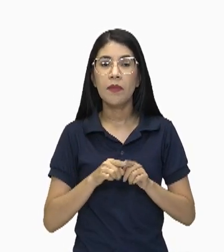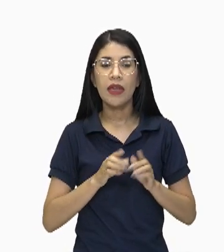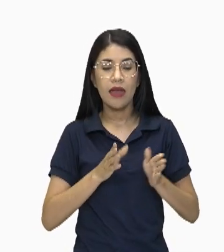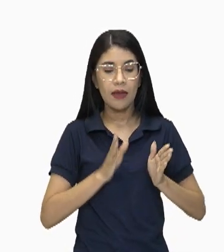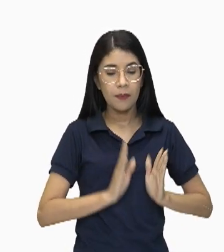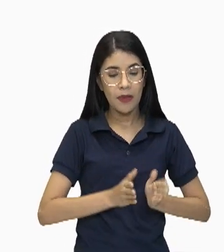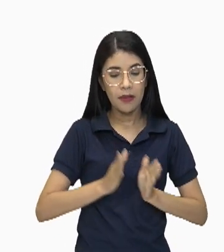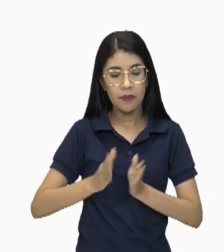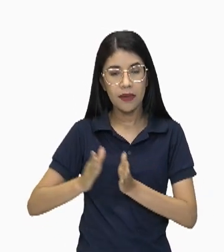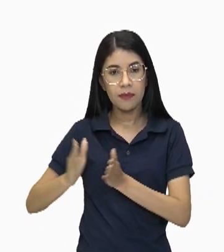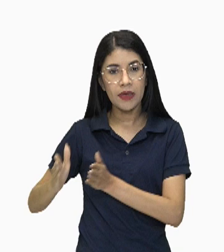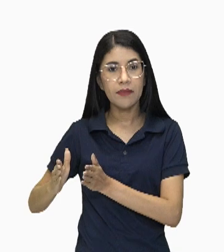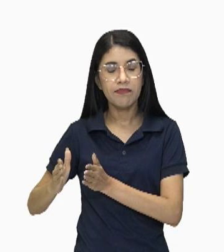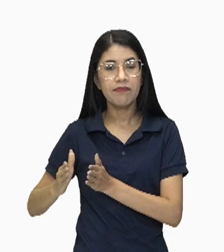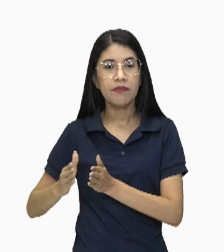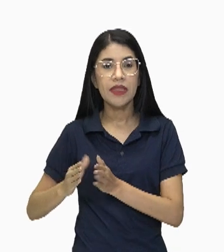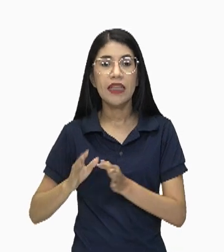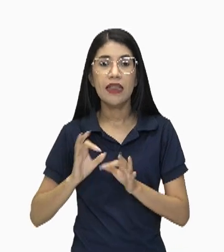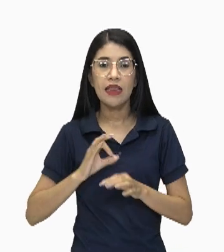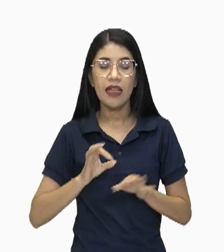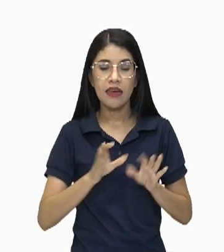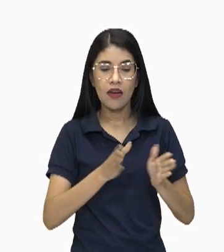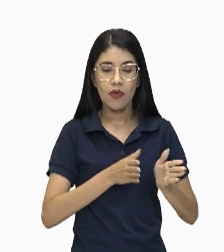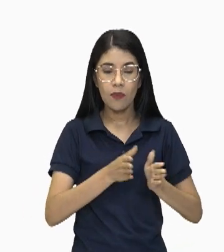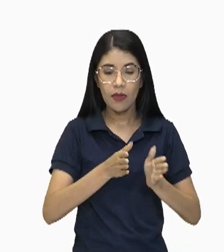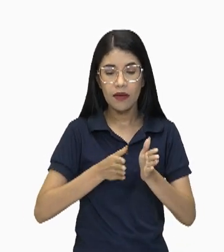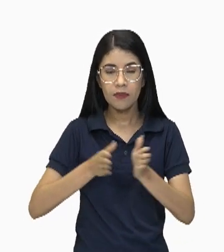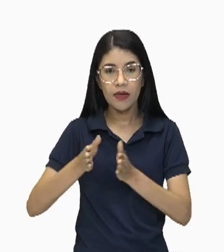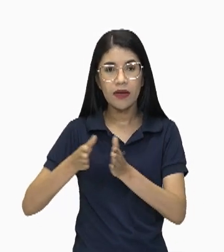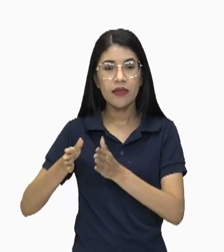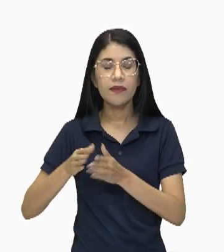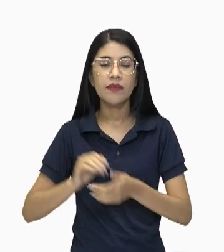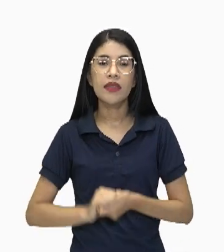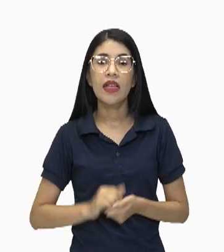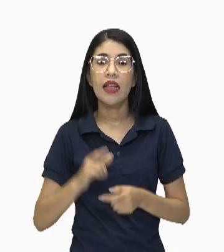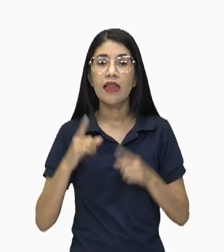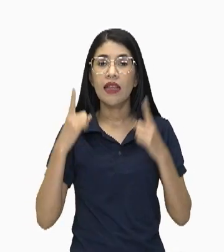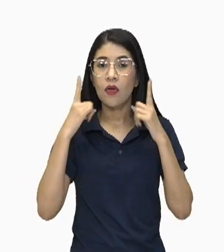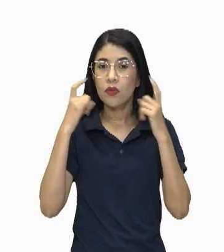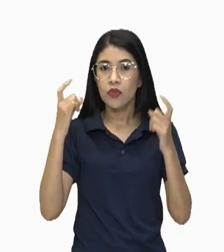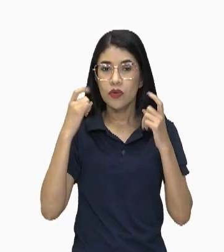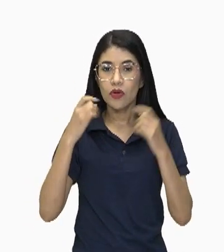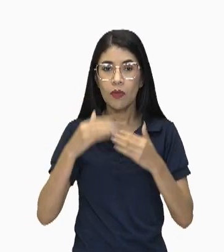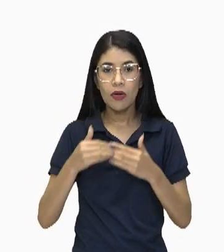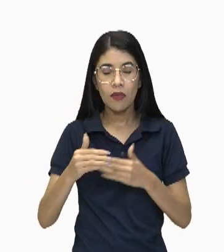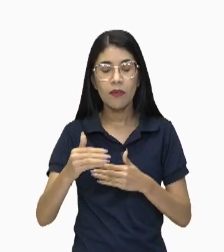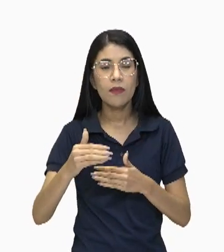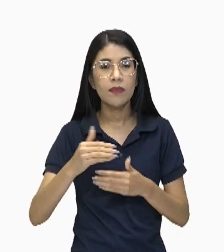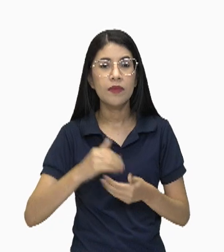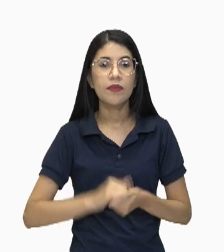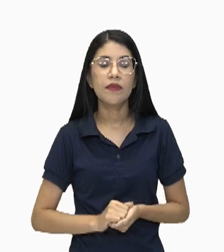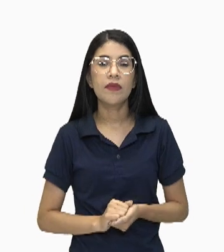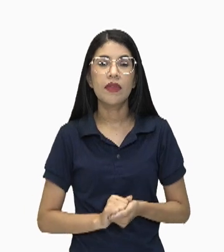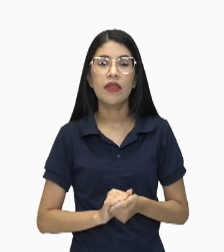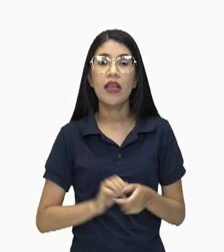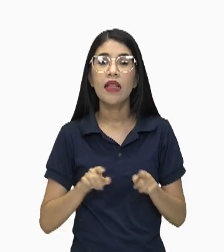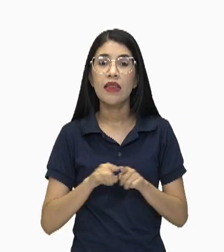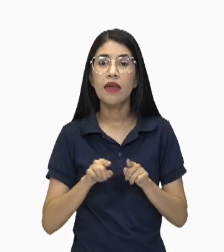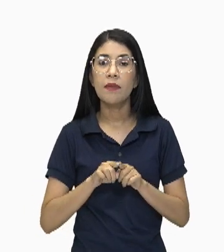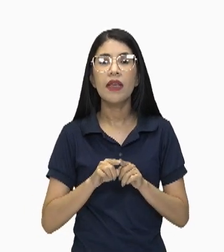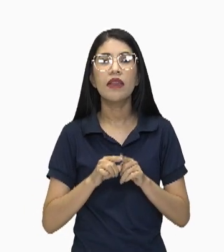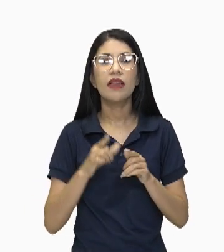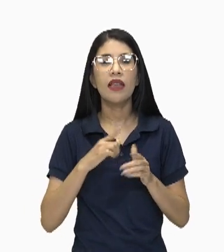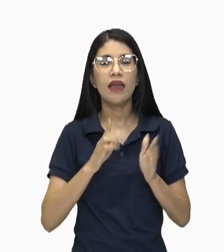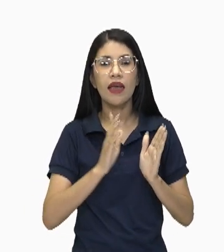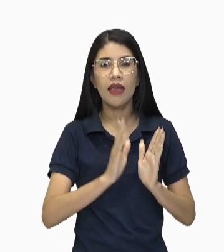portanto é uma prova balizada. A largada ela é dada por um sinal sonoro, que é o tiro de partida, e ela é feita em blocos. Talvez não